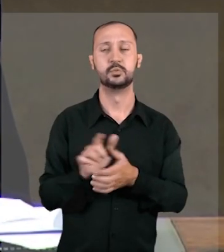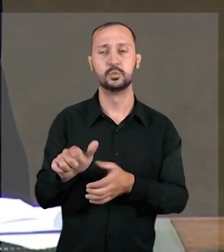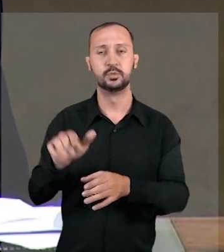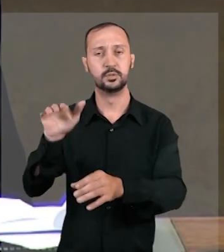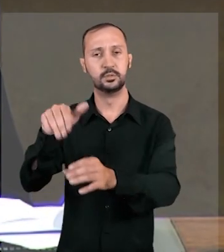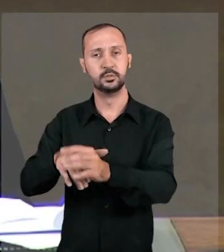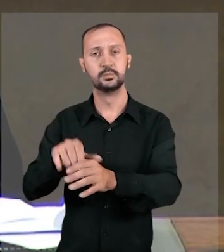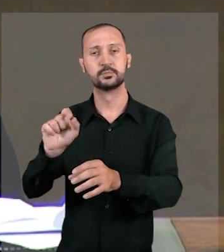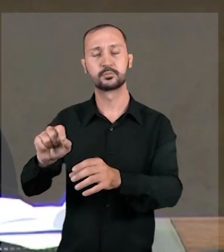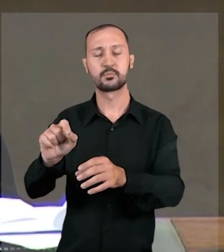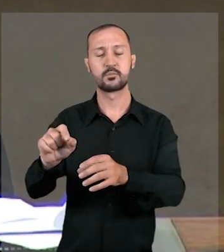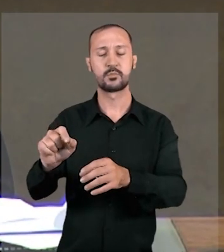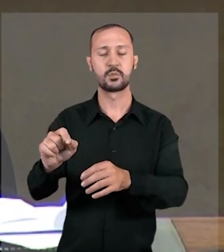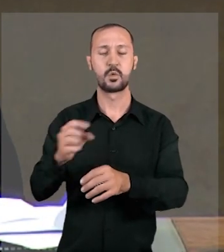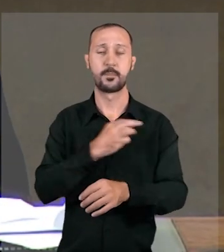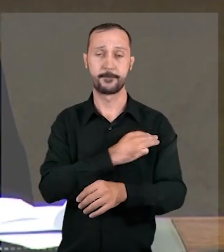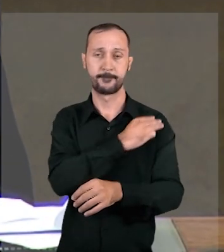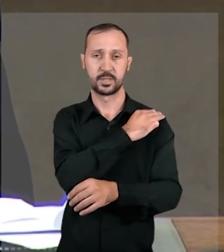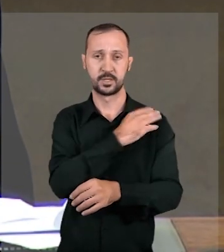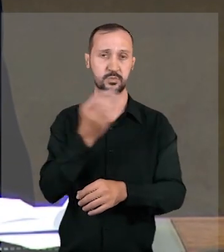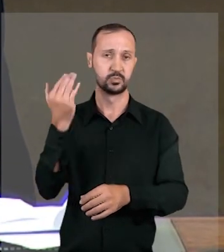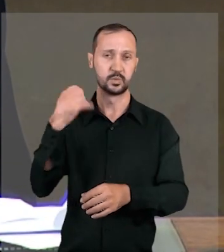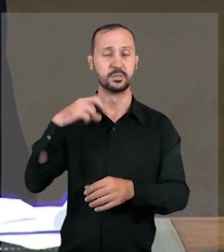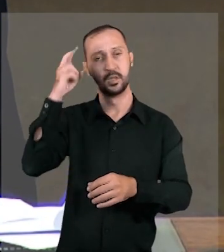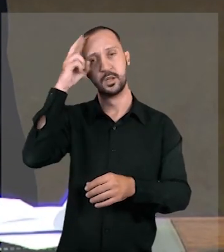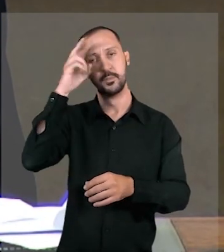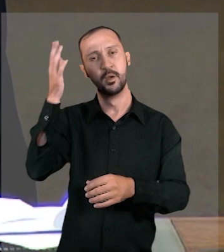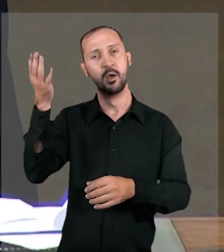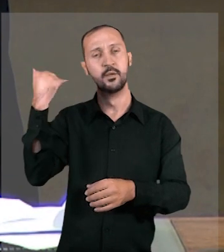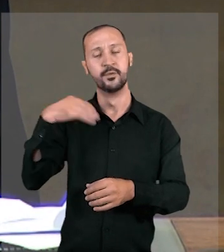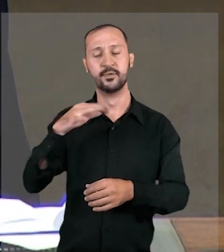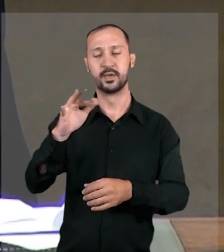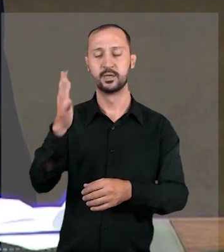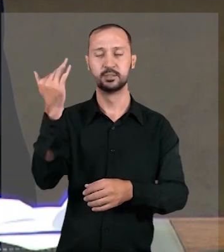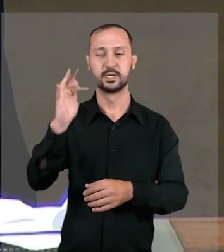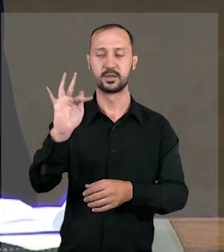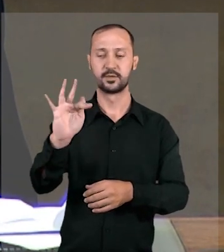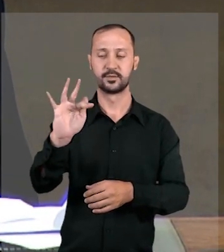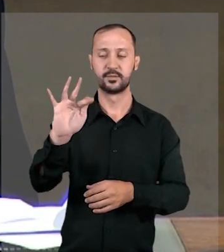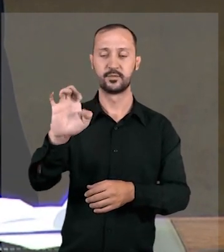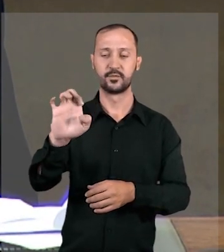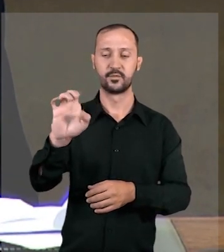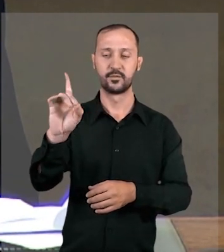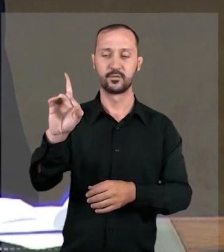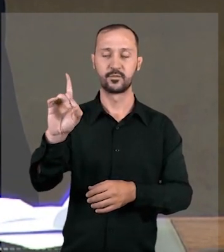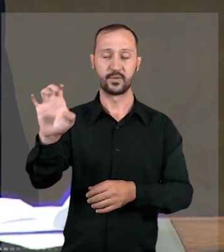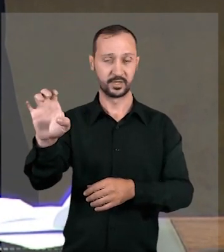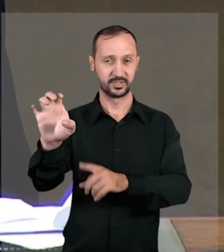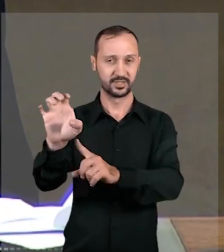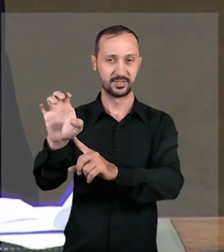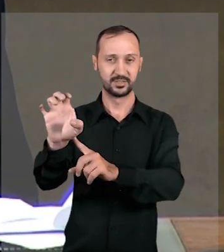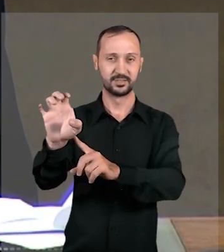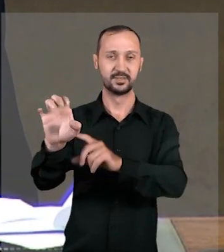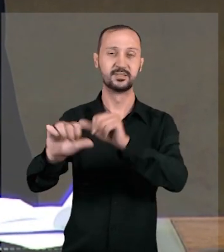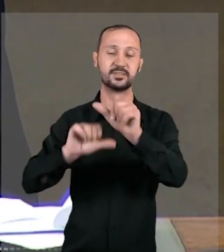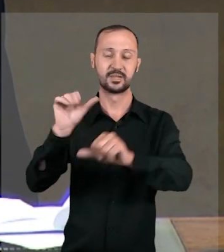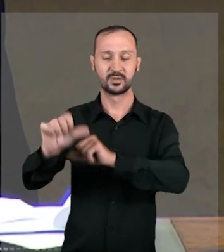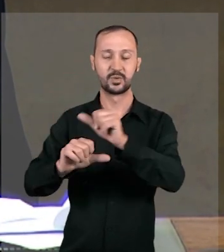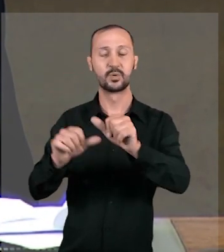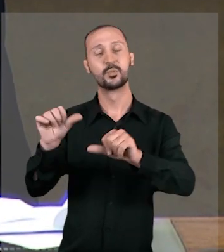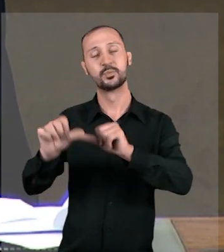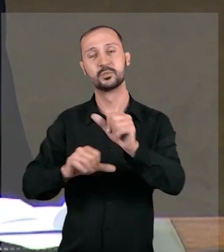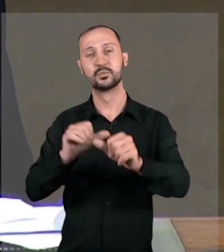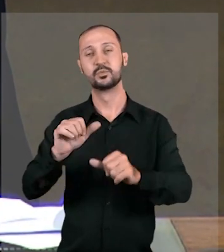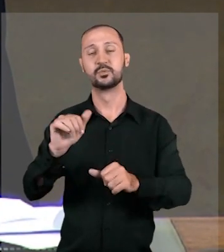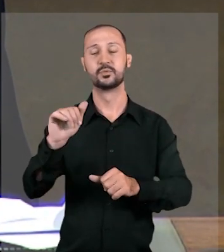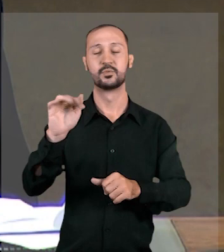o que o ministro Tarcísio inicialmente lembrou que chamava-se FED, e, no entanto, passou a ser o FEC.